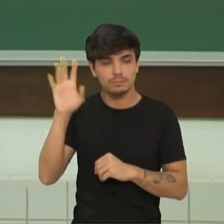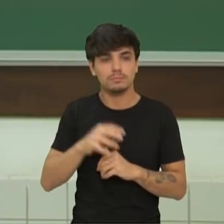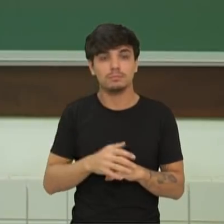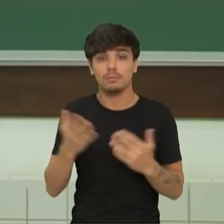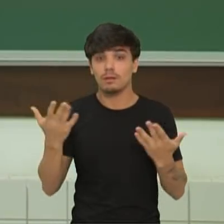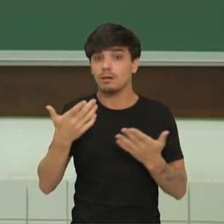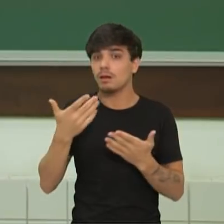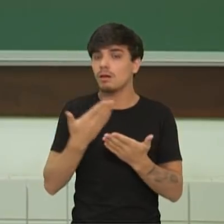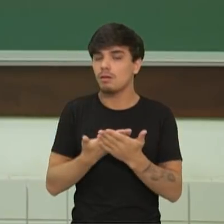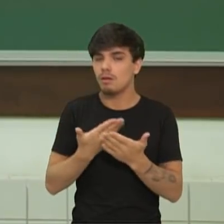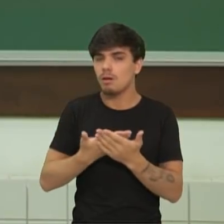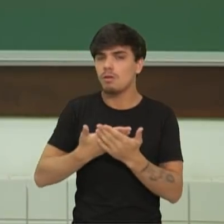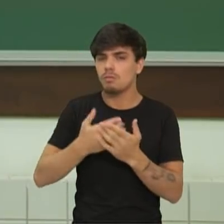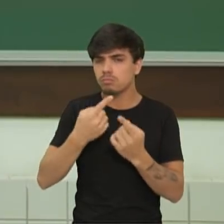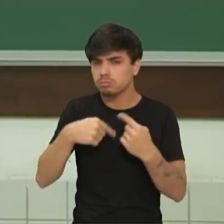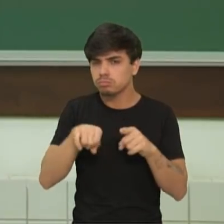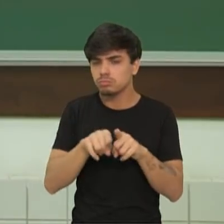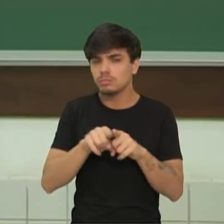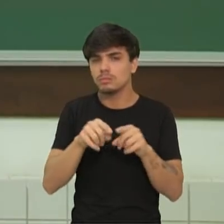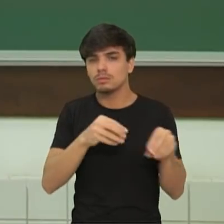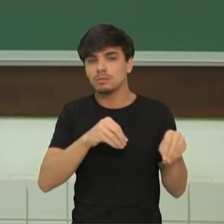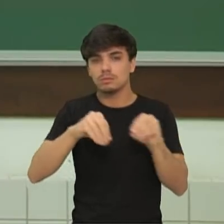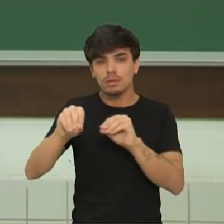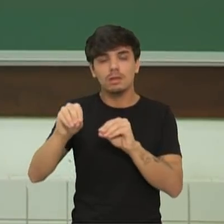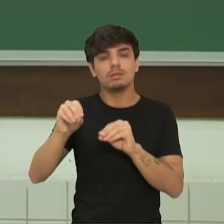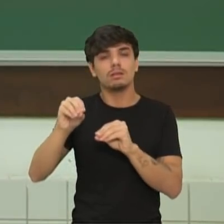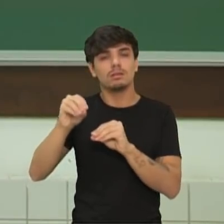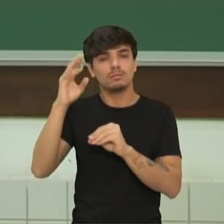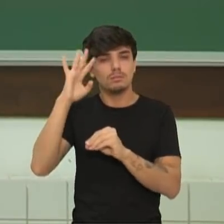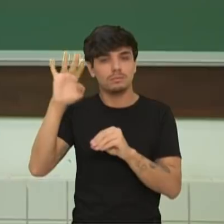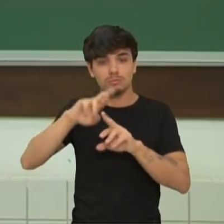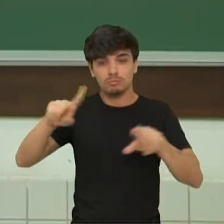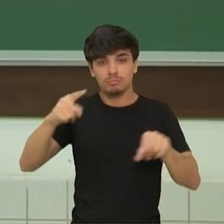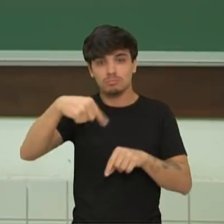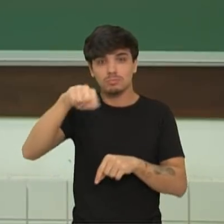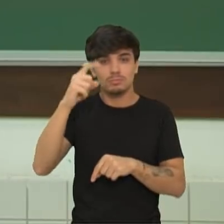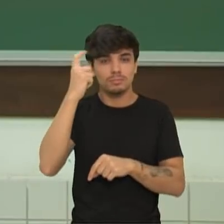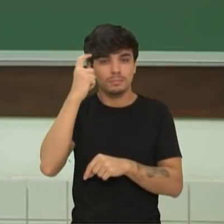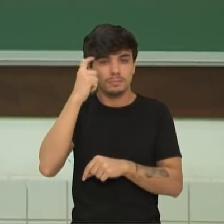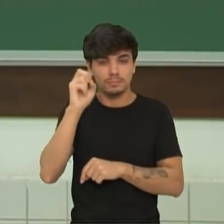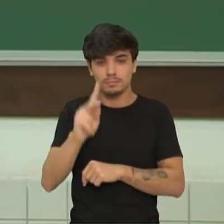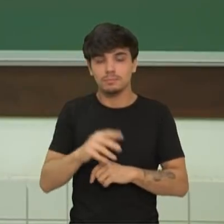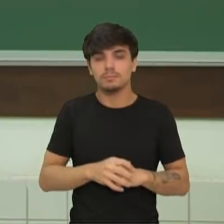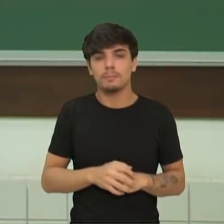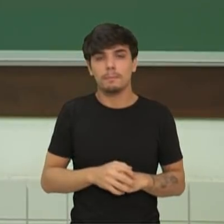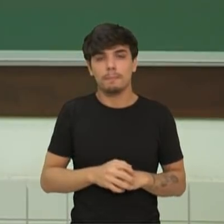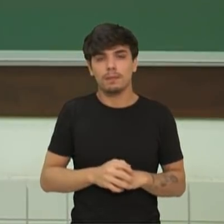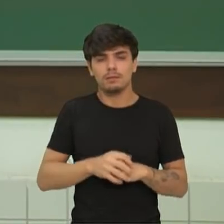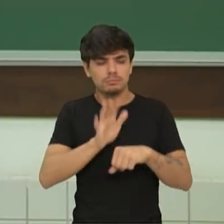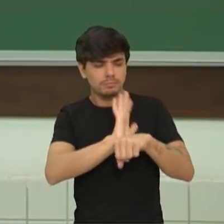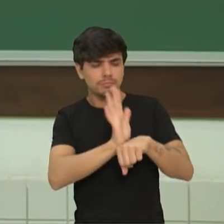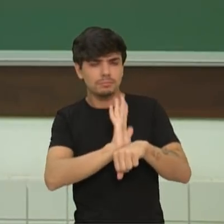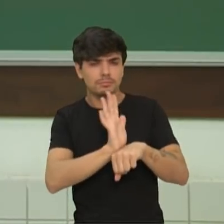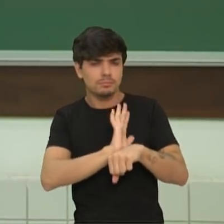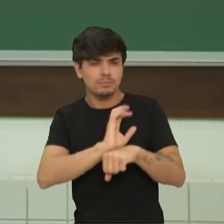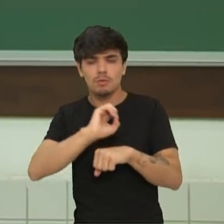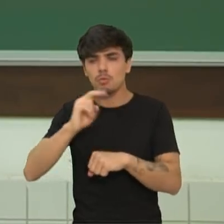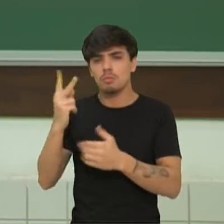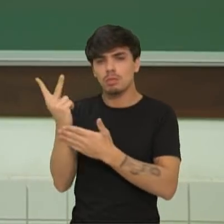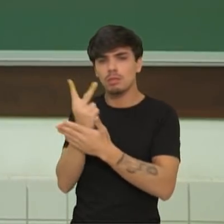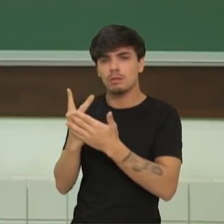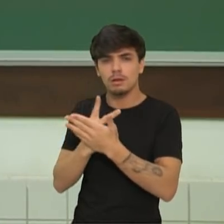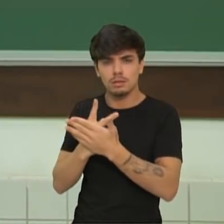agora a professora vai trazer uma reflexão diferente para vocês. Nesta aula é para vocês pensarem. Os filmes, os